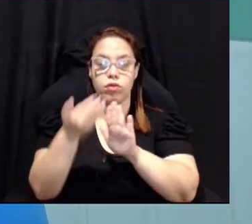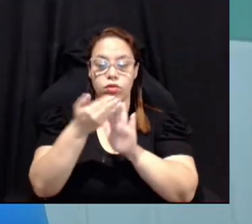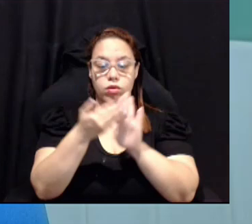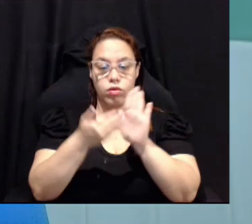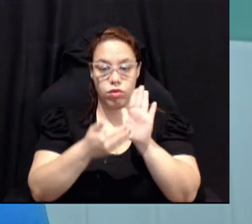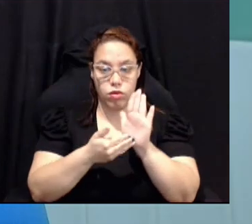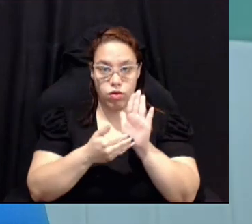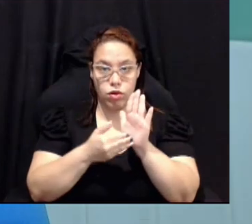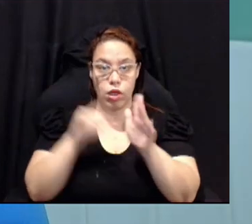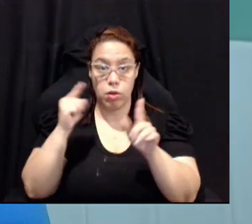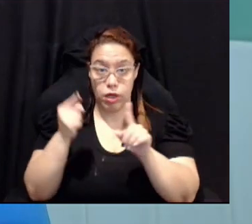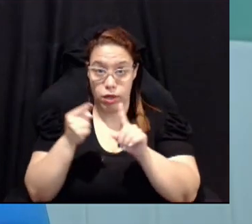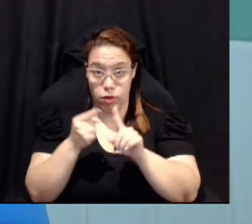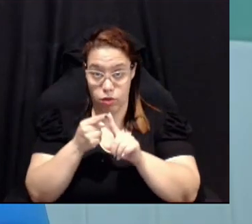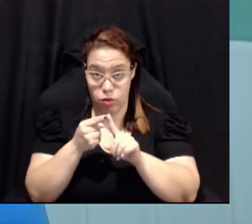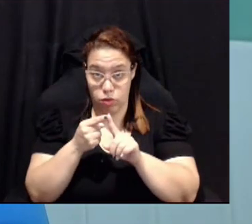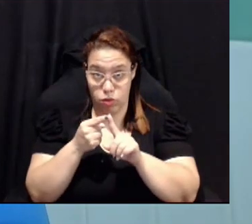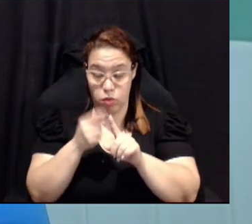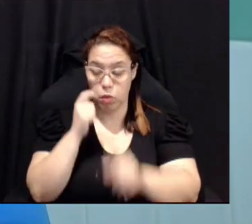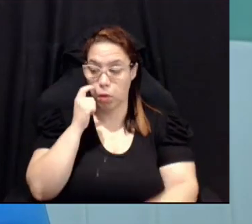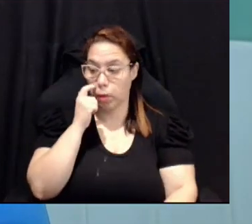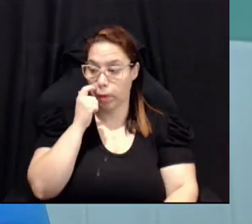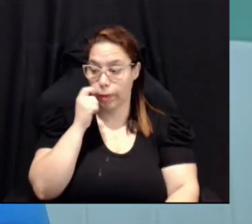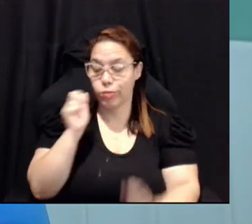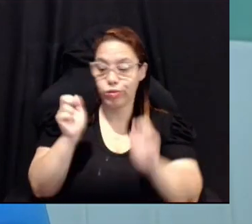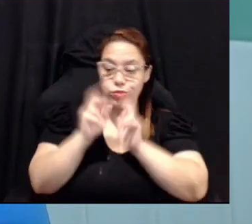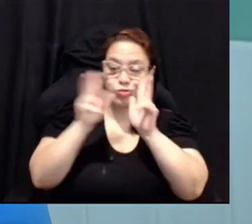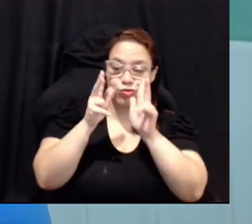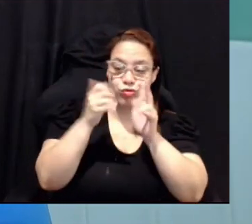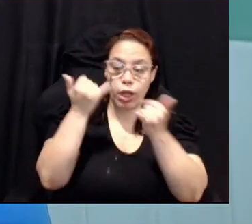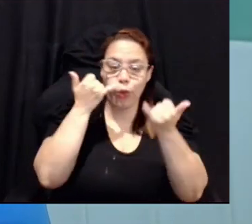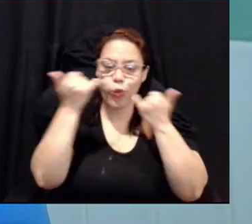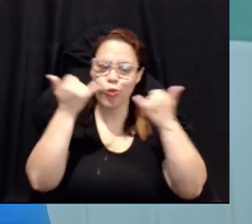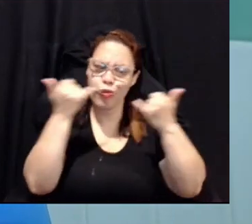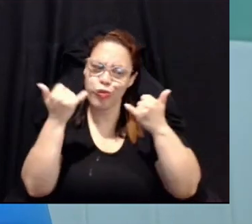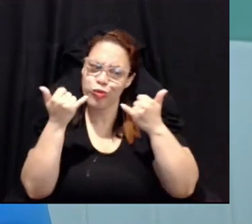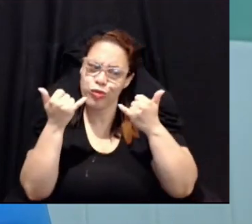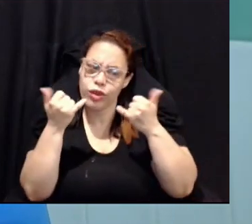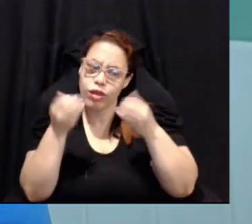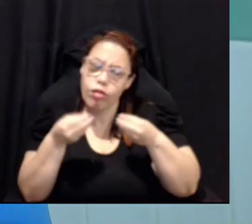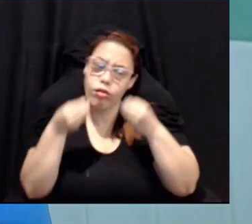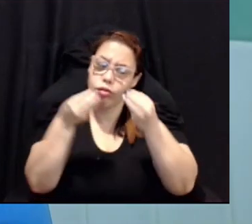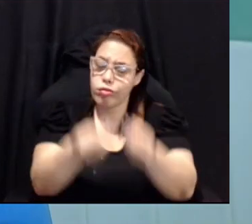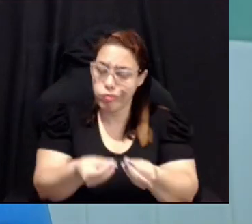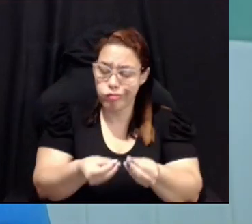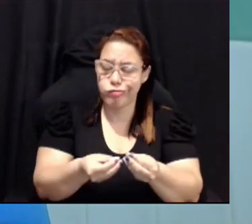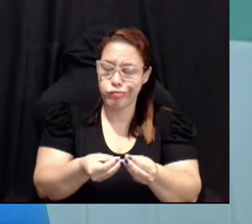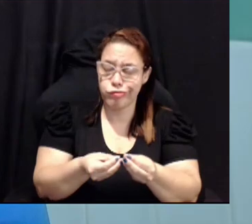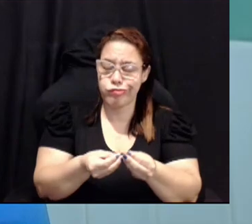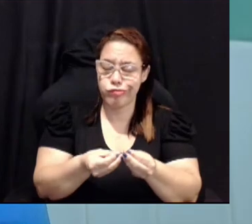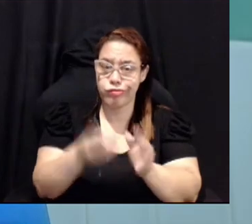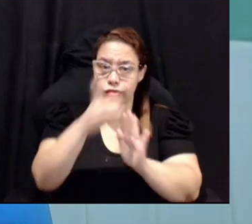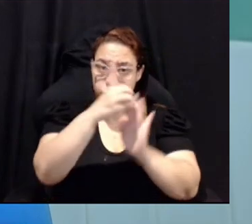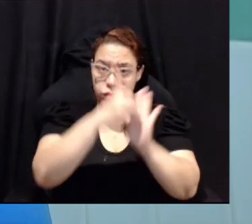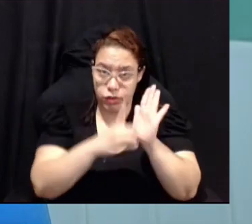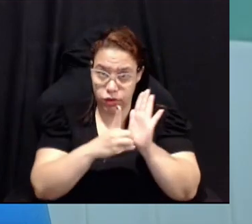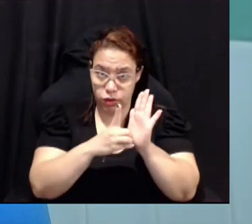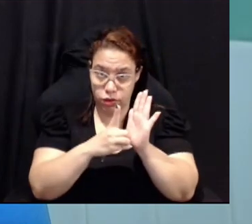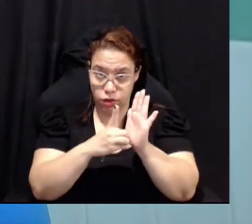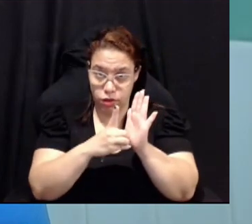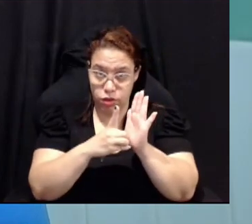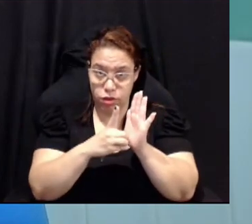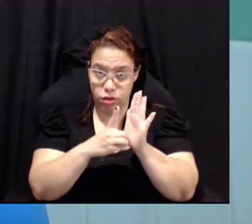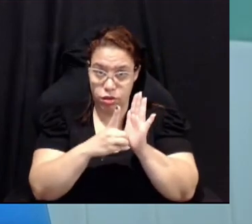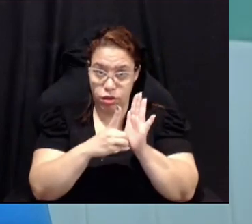É estar atento que nem todas as informações estão disponíveis na declaração pré-preenchida, que é muito utilizada